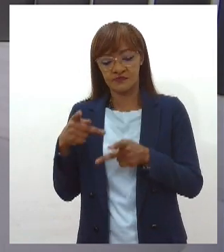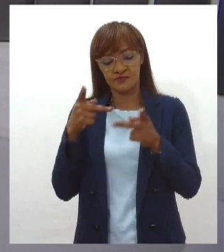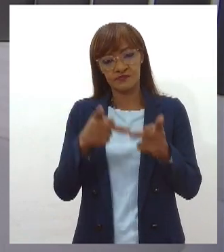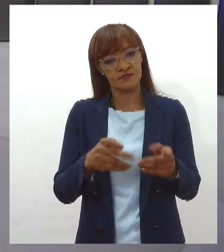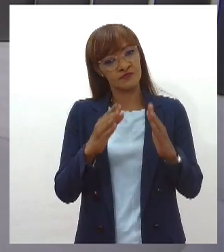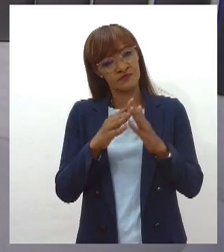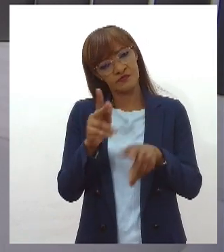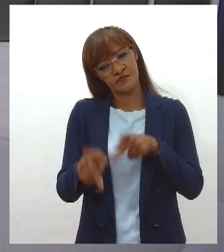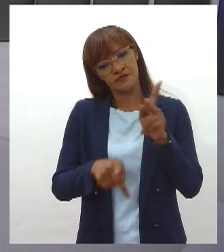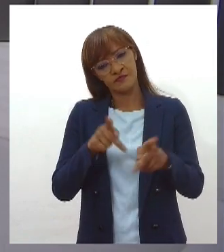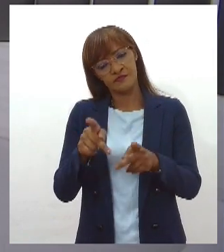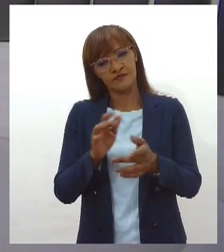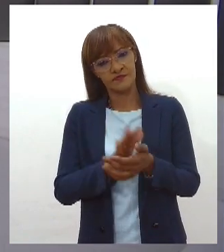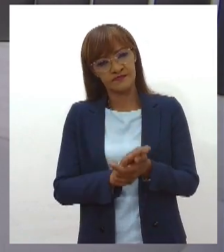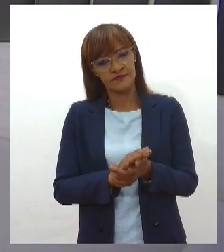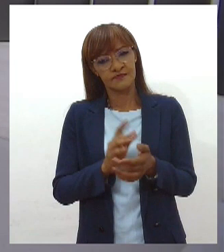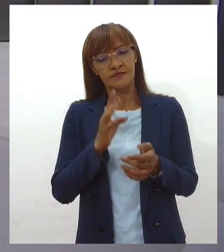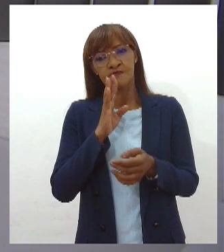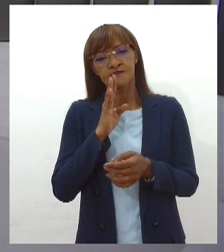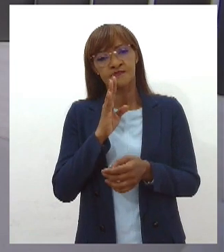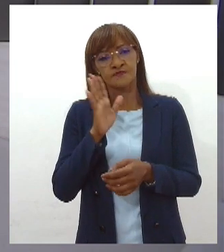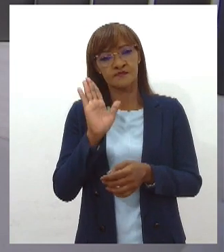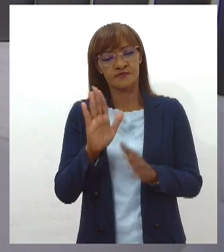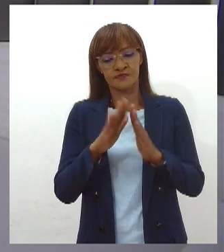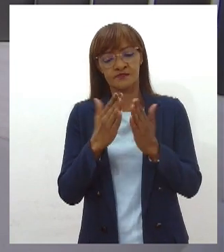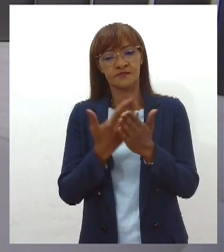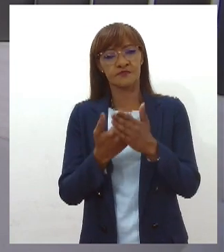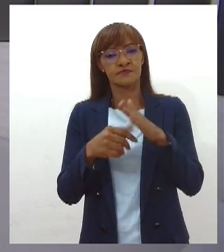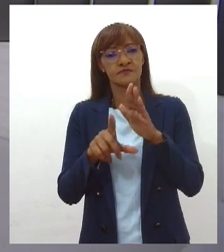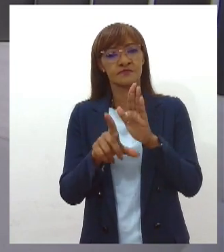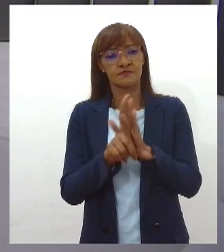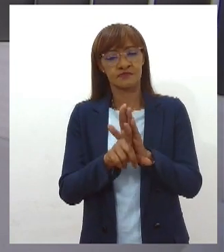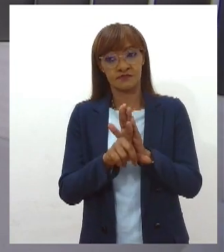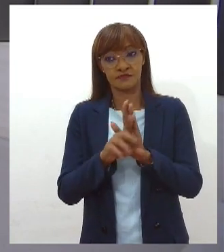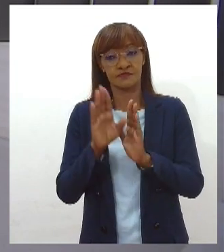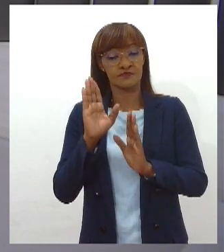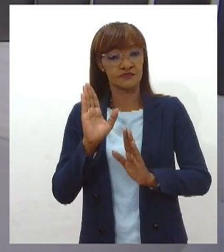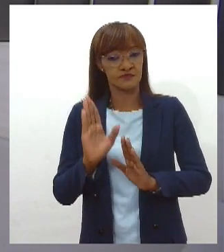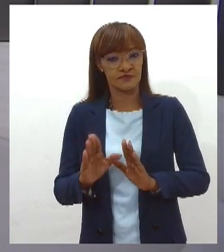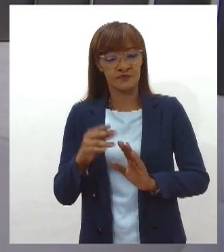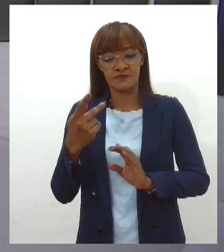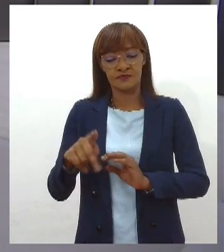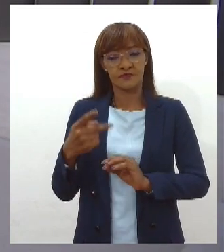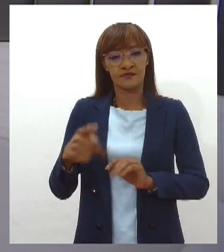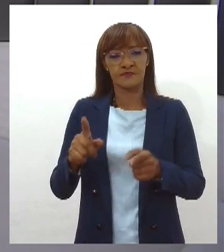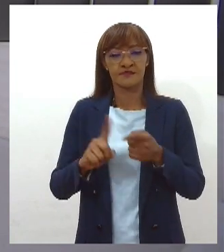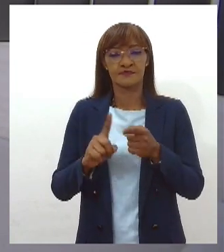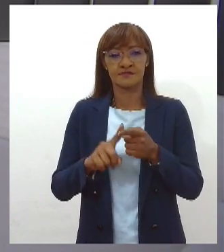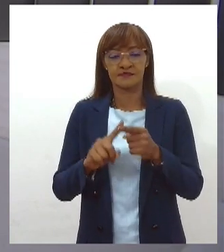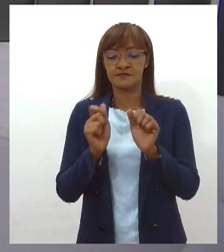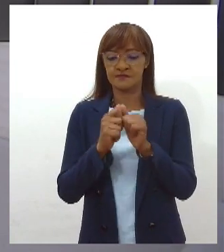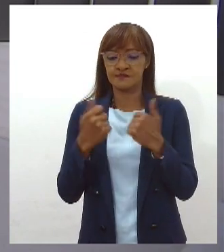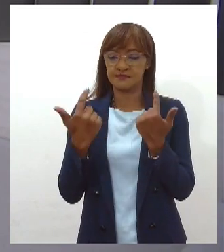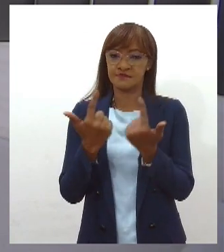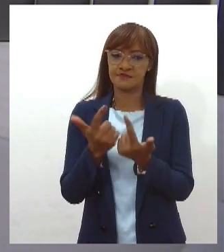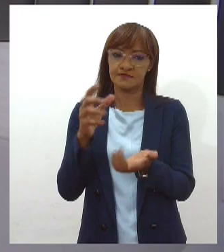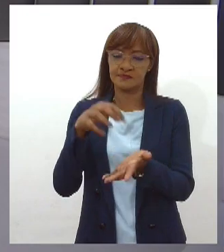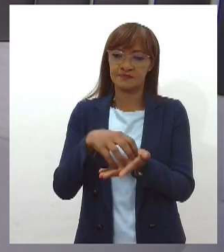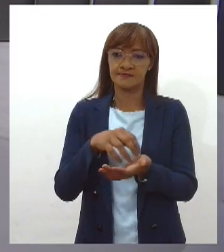Eles conheceram a escola do Legislativo João de Seixas Dória e a sede da Assembleia Legislativa de